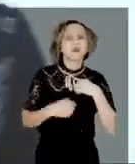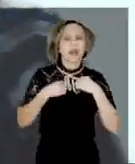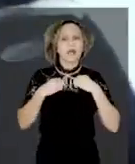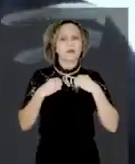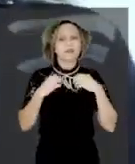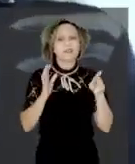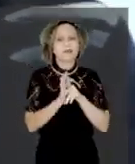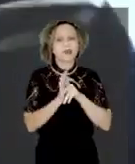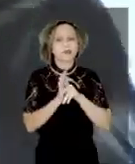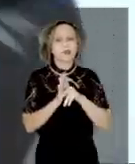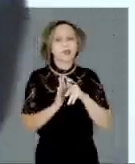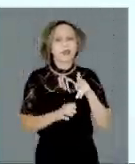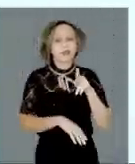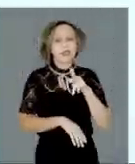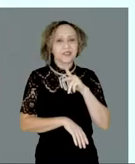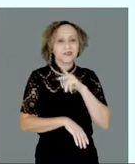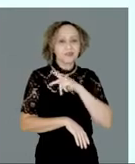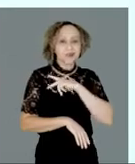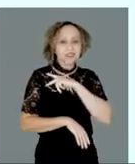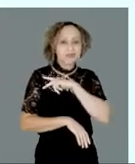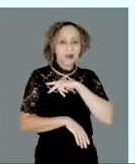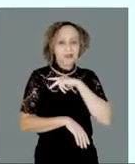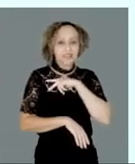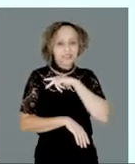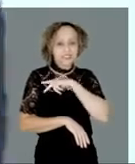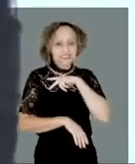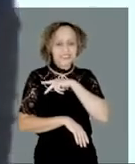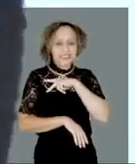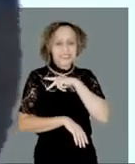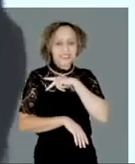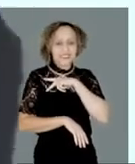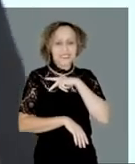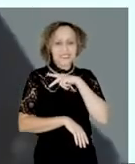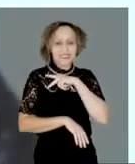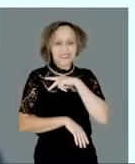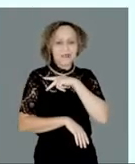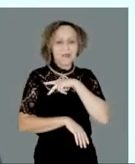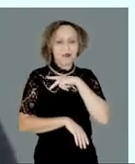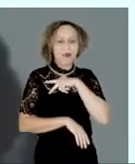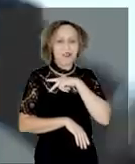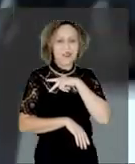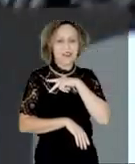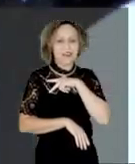Pessoal, vou fazer uma pergunta para vocês. É brincadeira, tá, meu irmão? Curte aí.